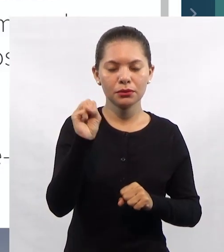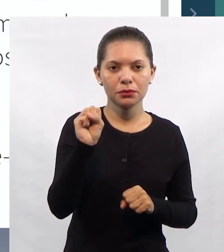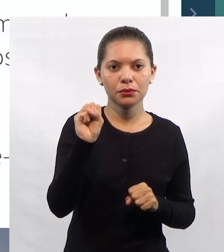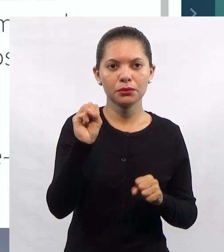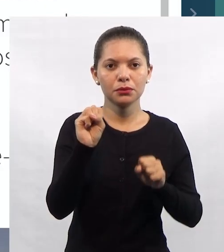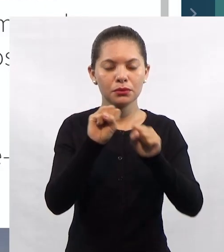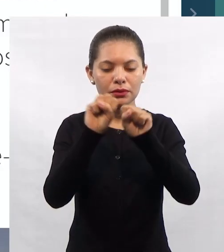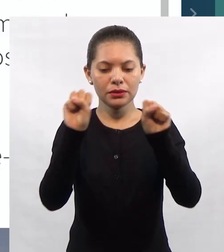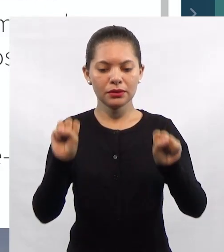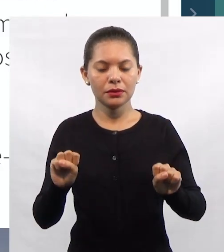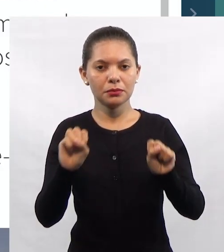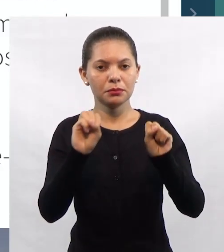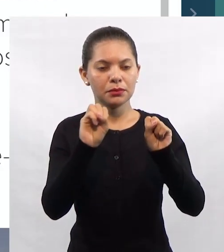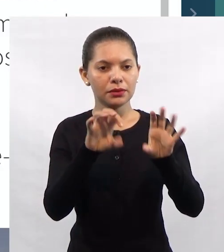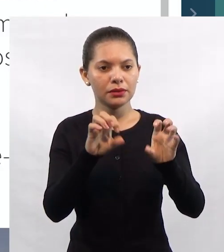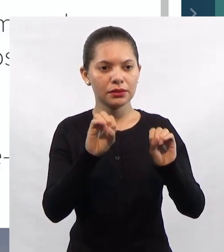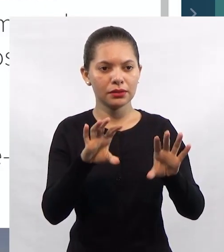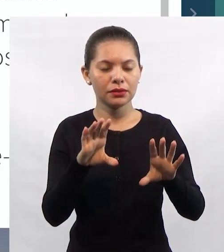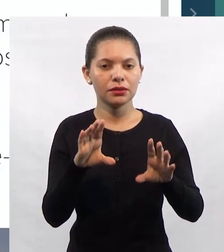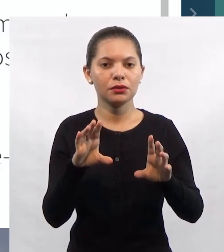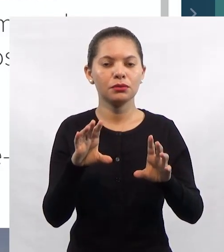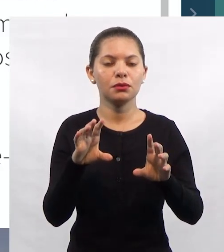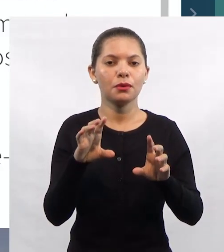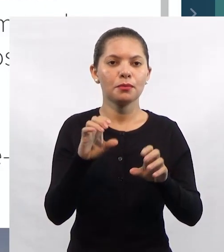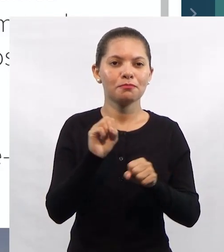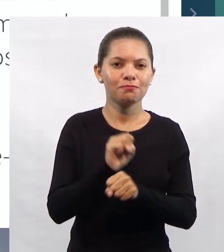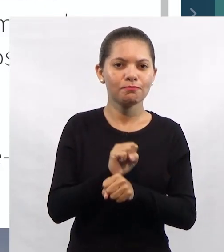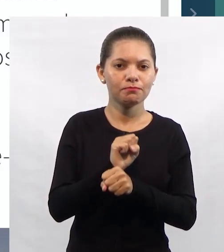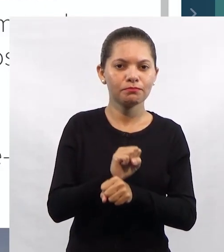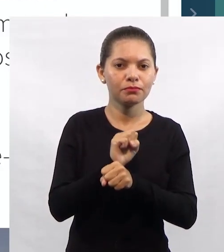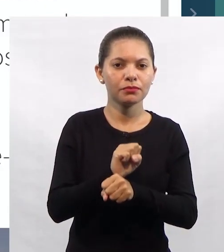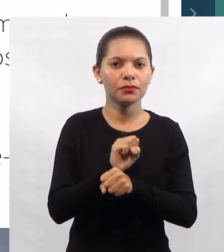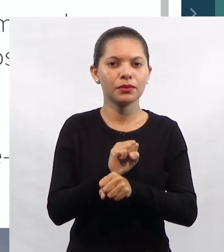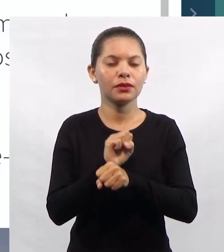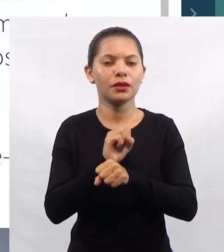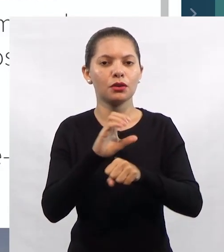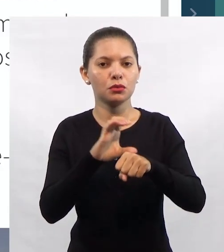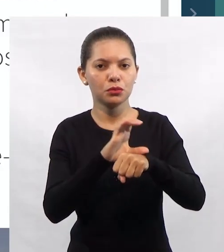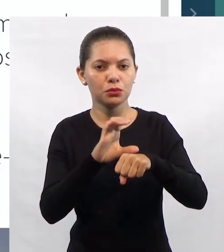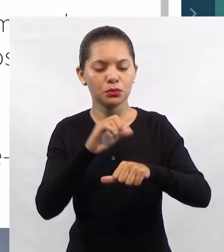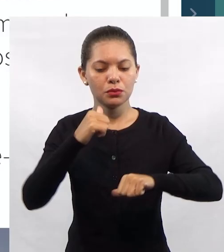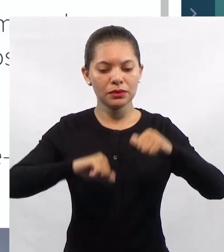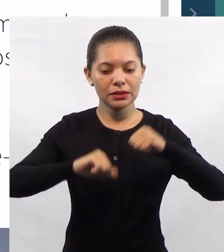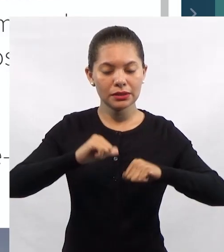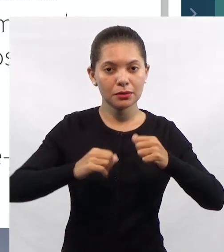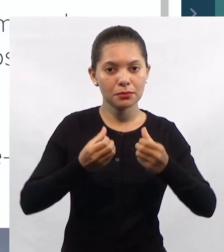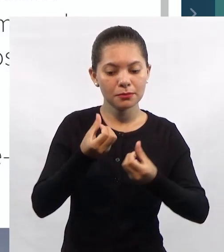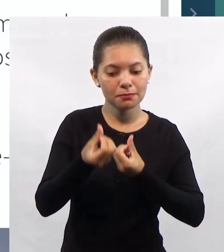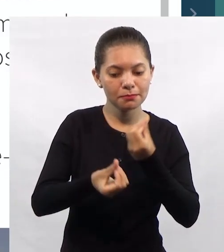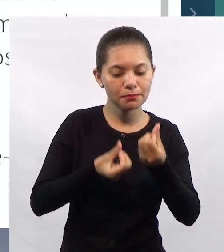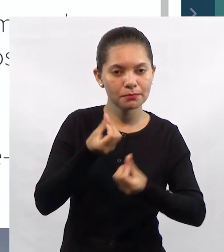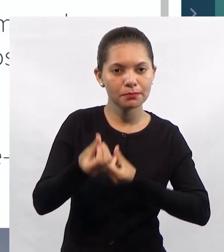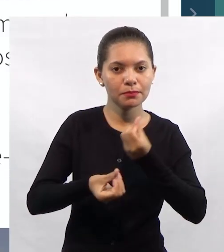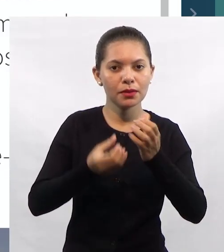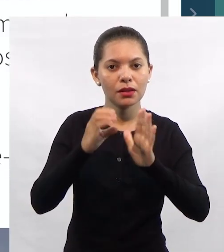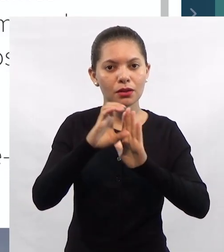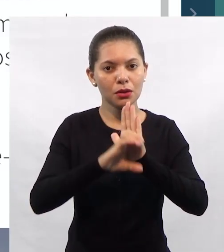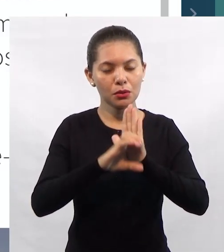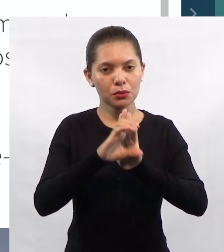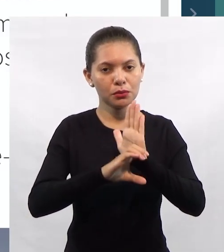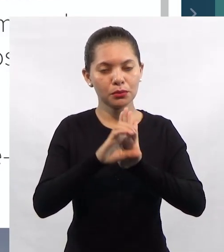ensino manterão cursos e exames supletivos que compreenderão a base nacional comum do